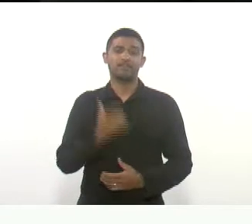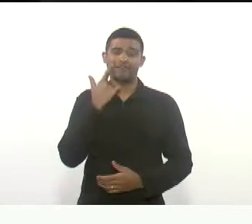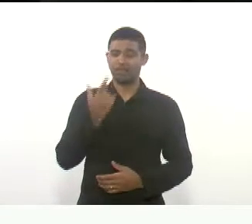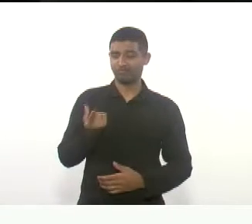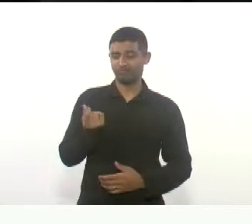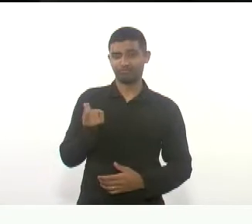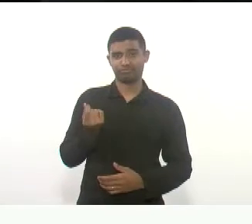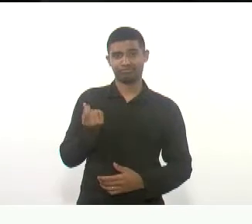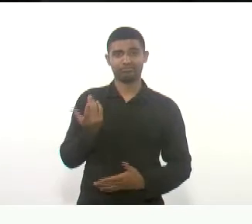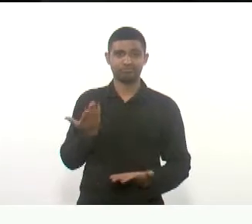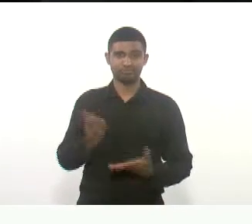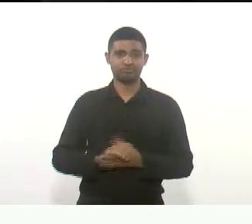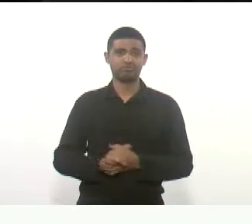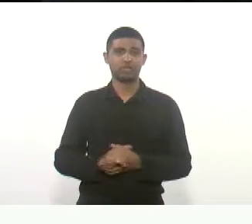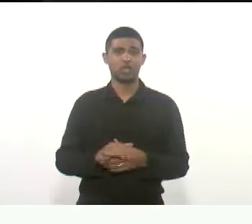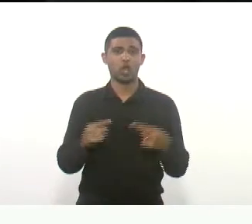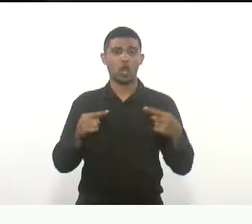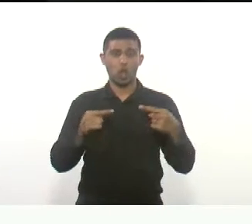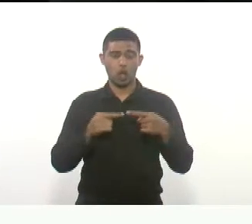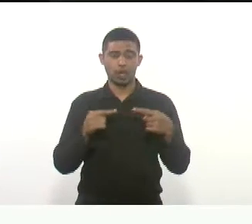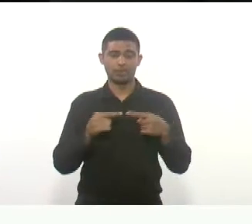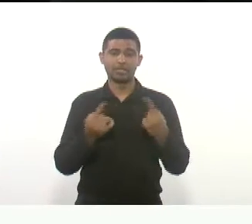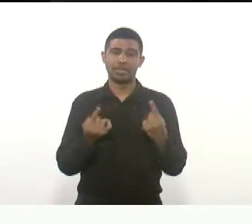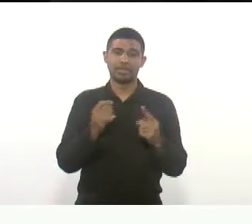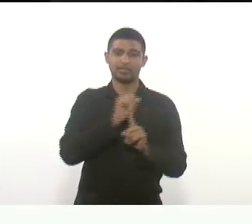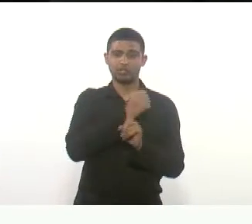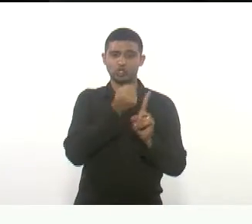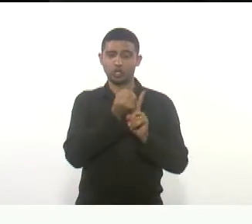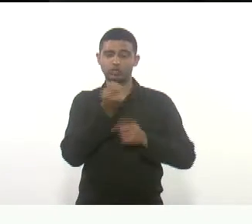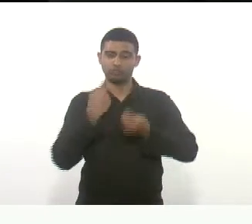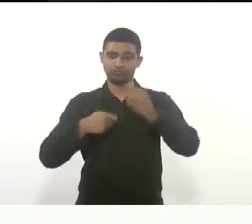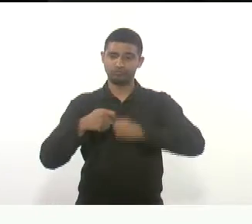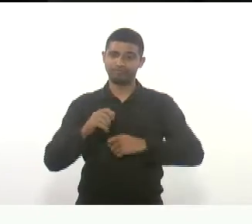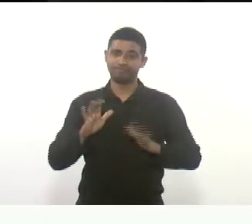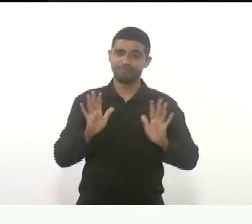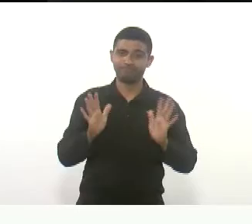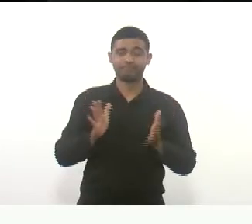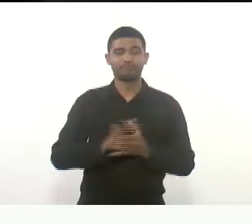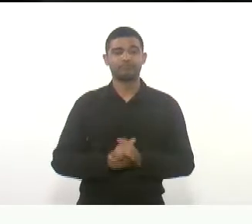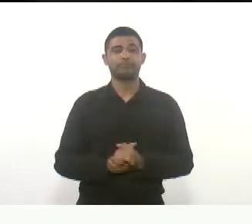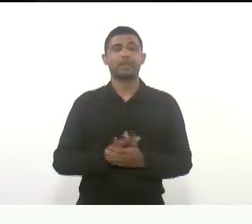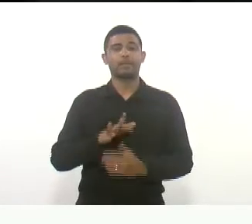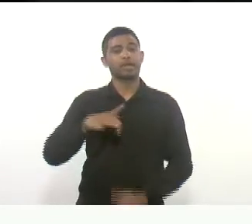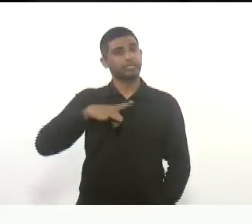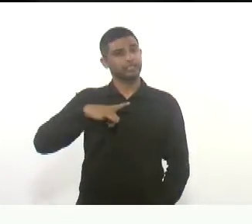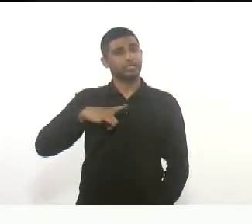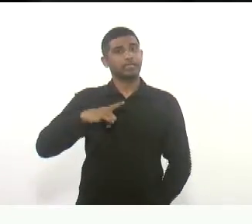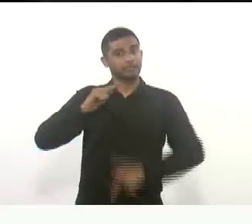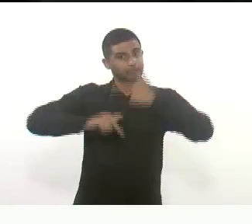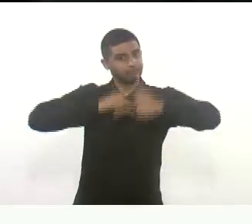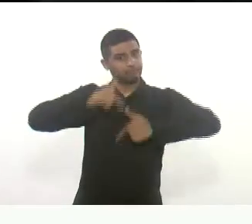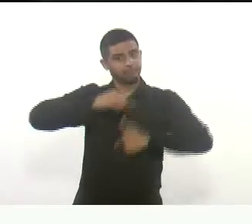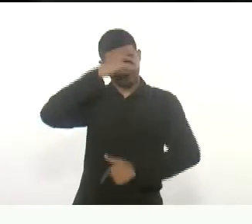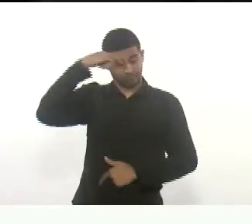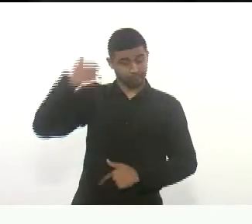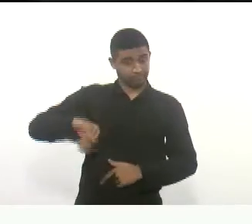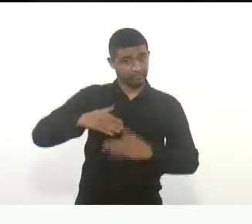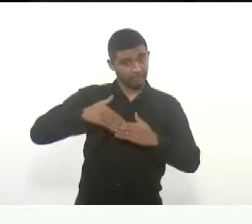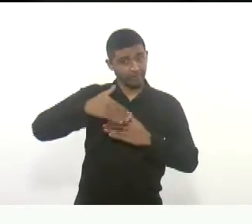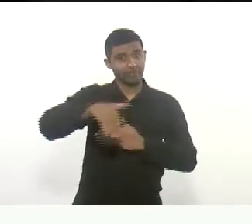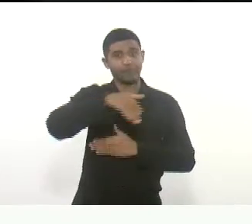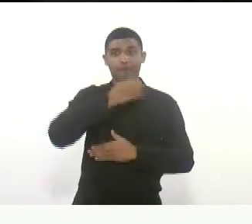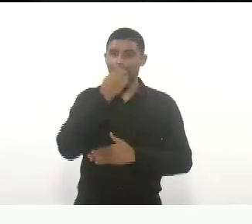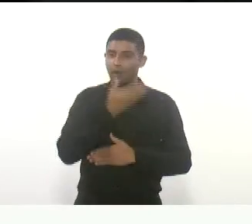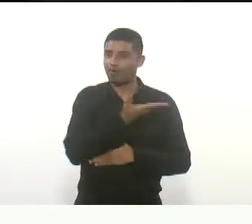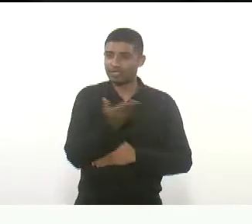né, o nível socioeconômico do Estado. Mas, bem, ou seja, temos um grande trabalho pela frente, então que bom que vocês têm